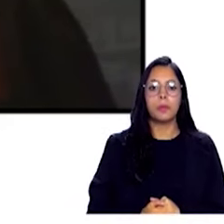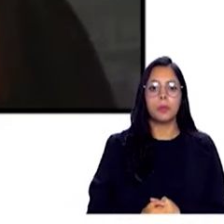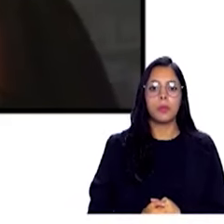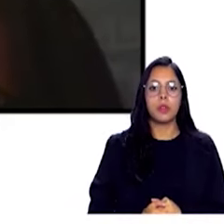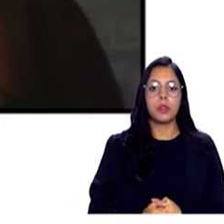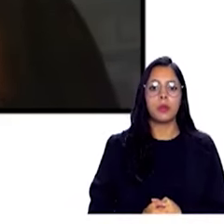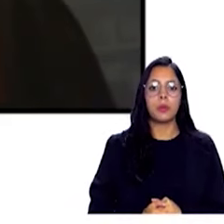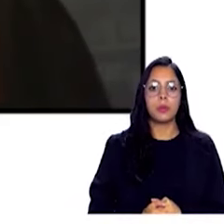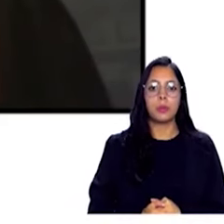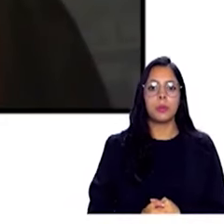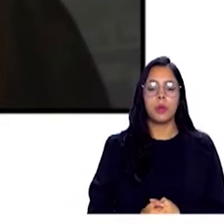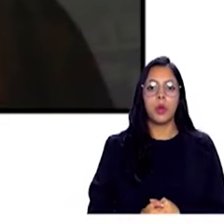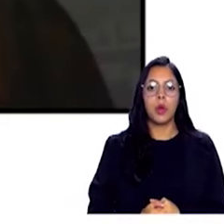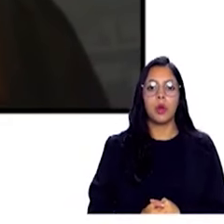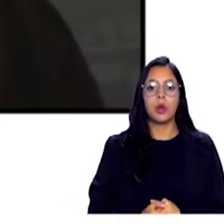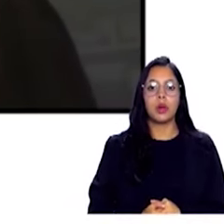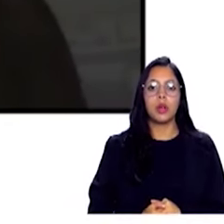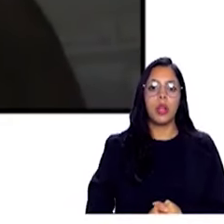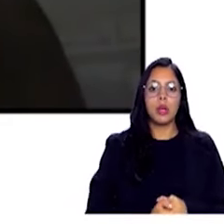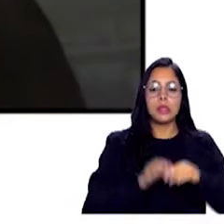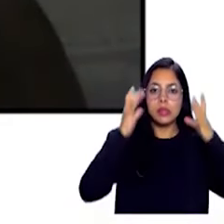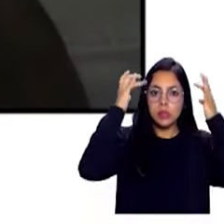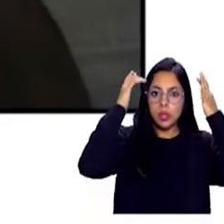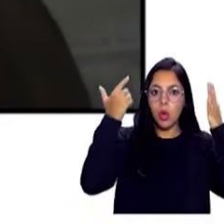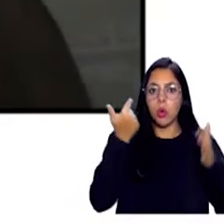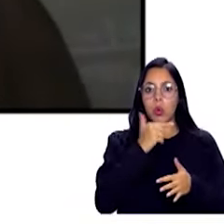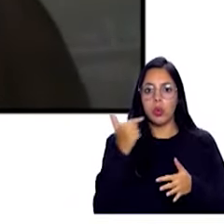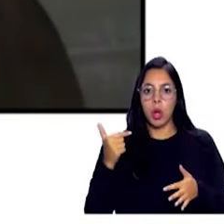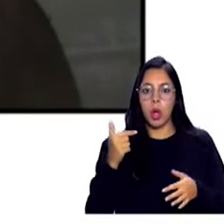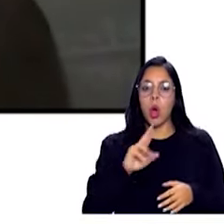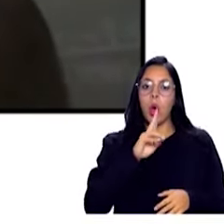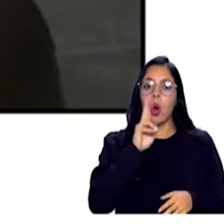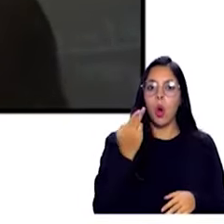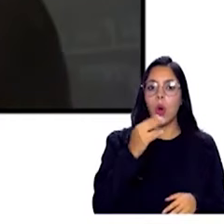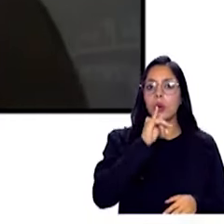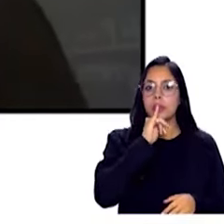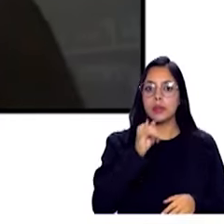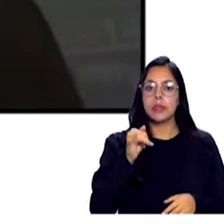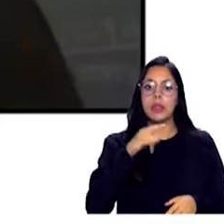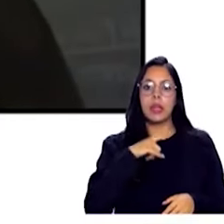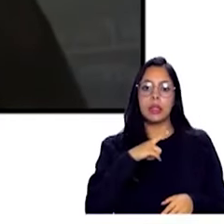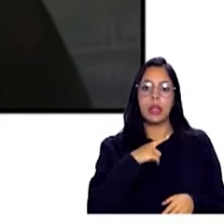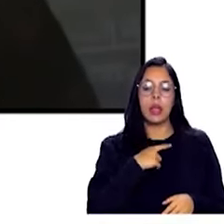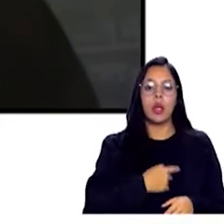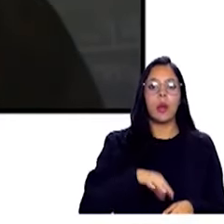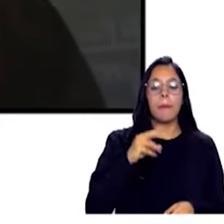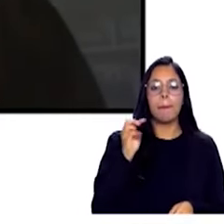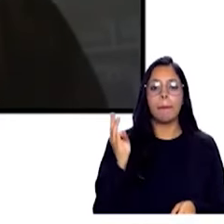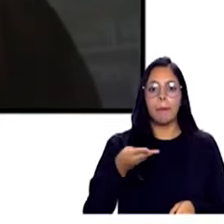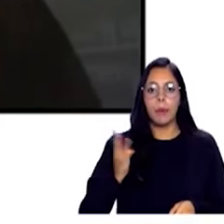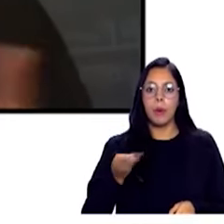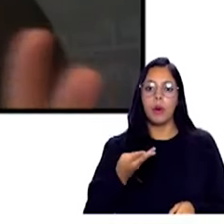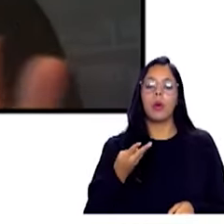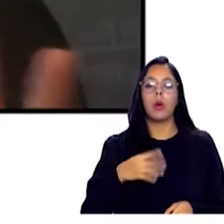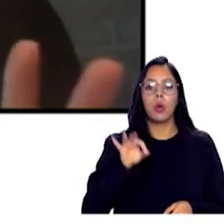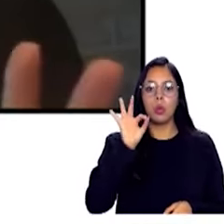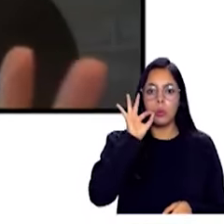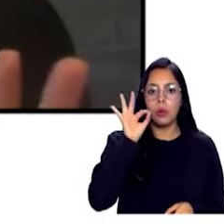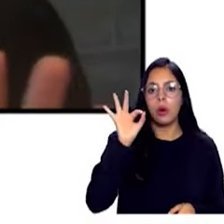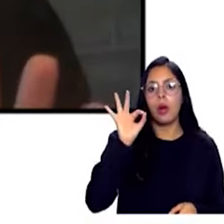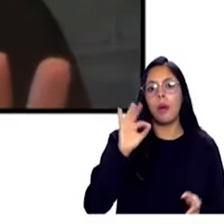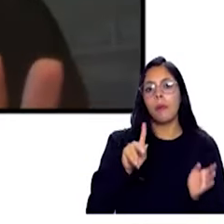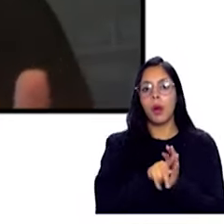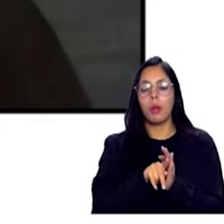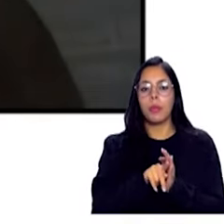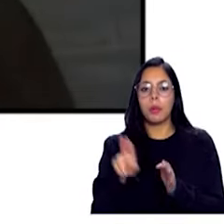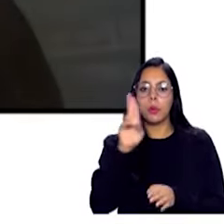anencefálico ou para que se Decida se é possível o plantio de cannabis para fins medicinais muitas coisas TM